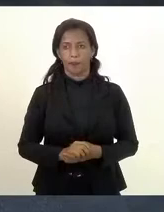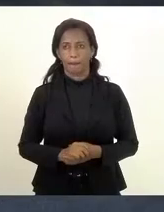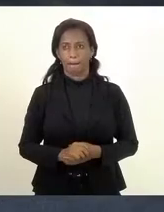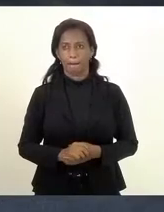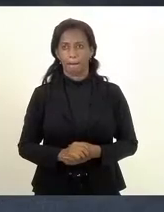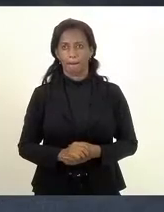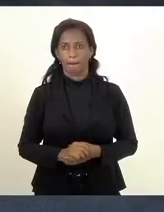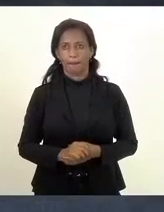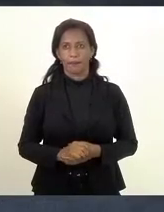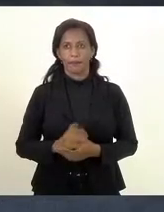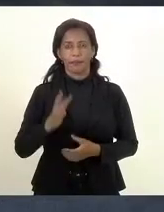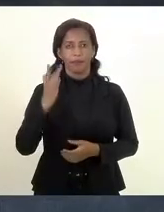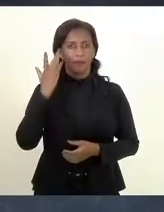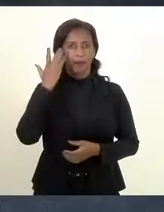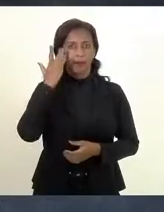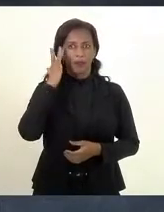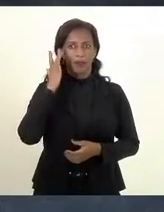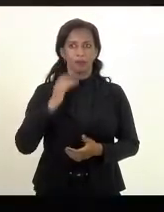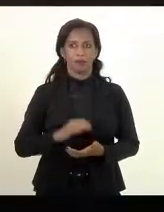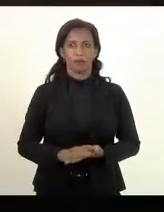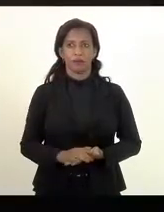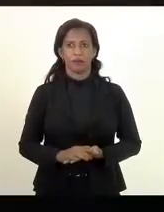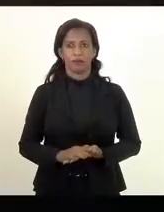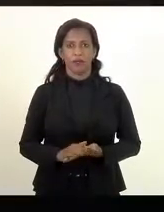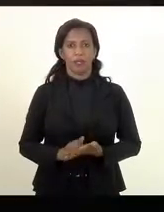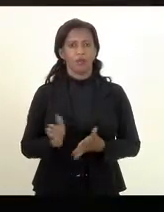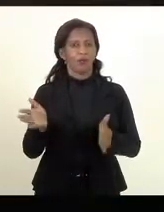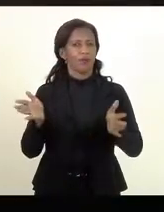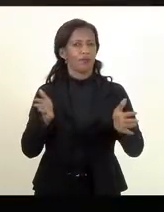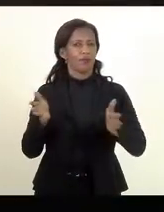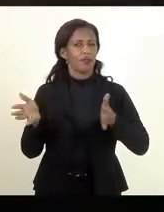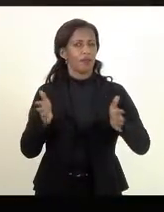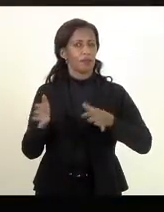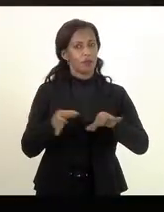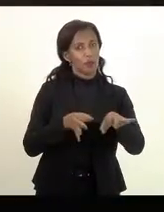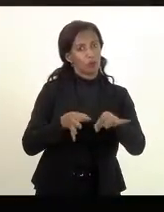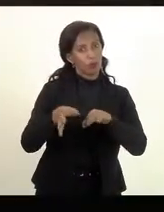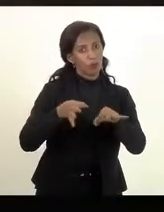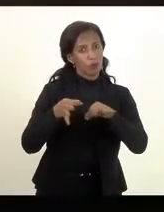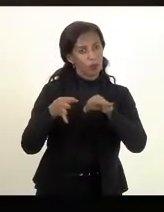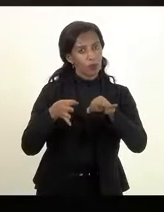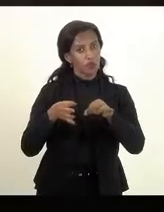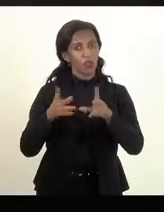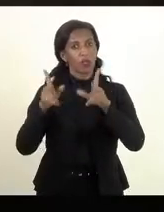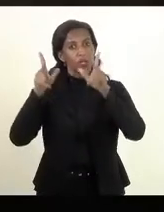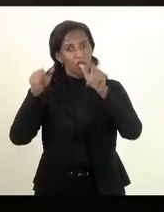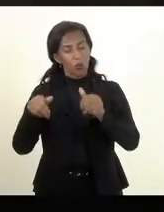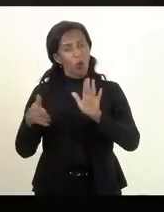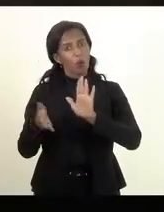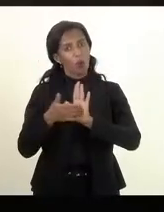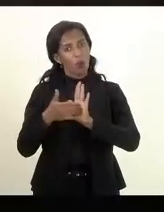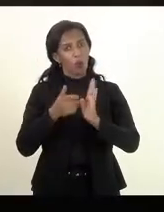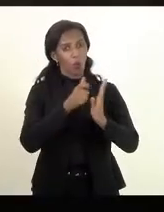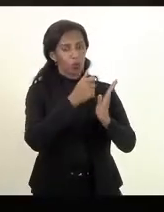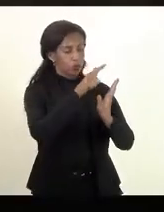eu acho que está viabilizado o projeto da forma como está proposto.